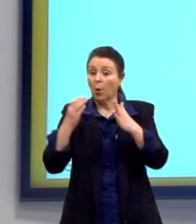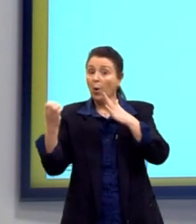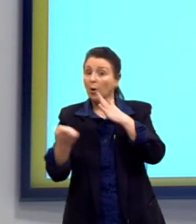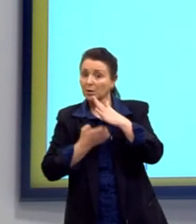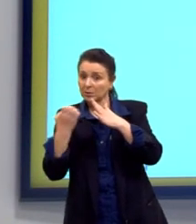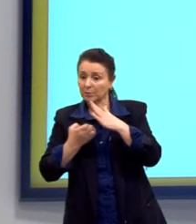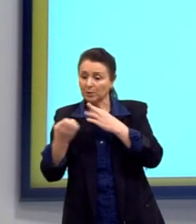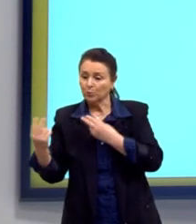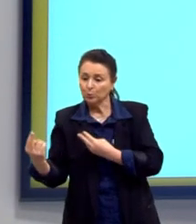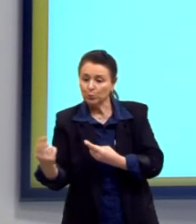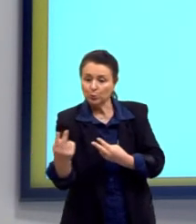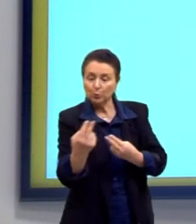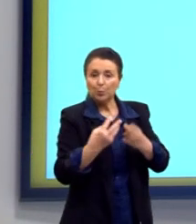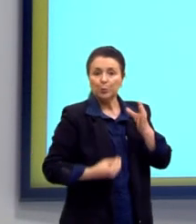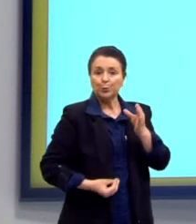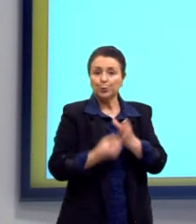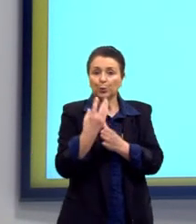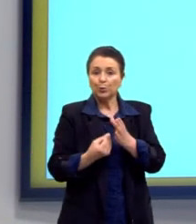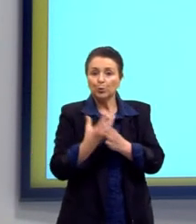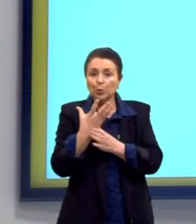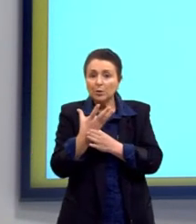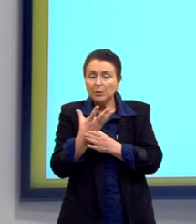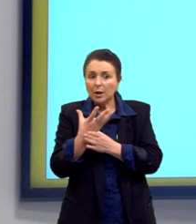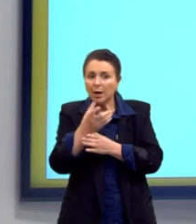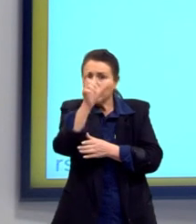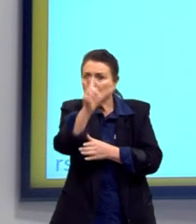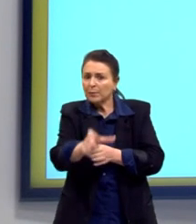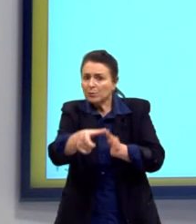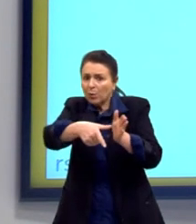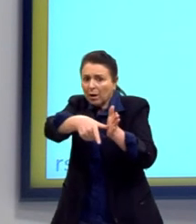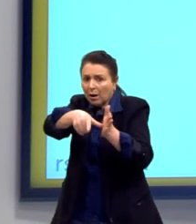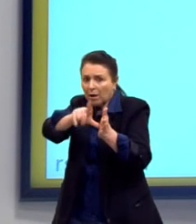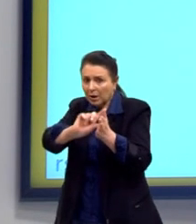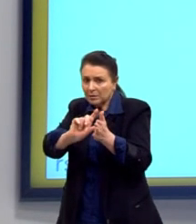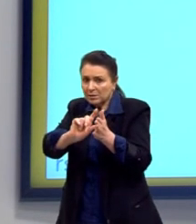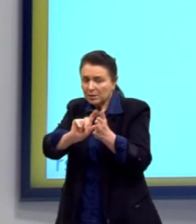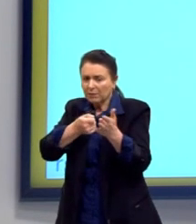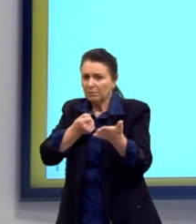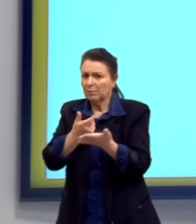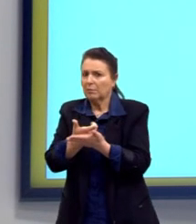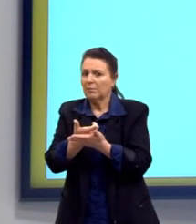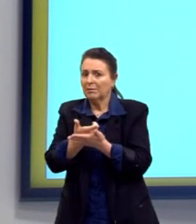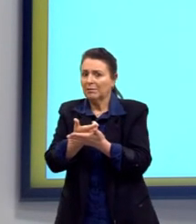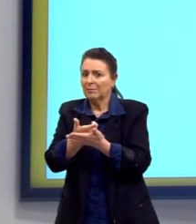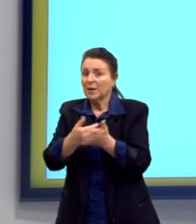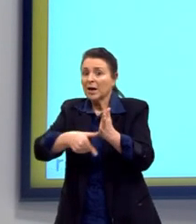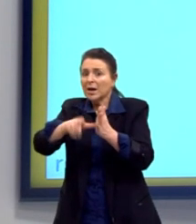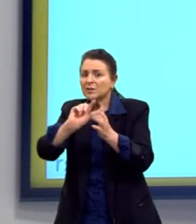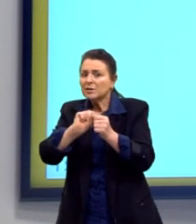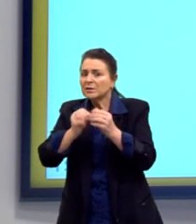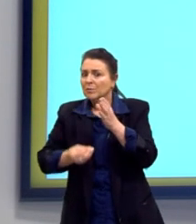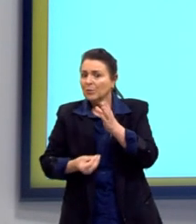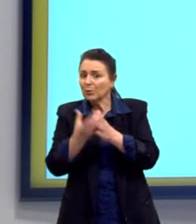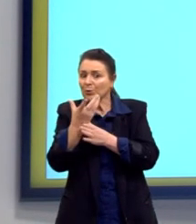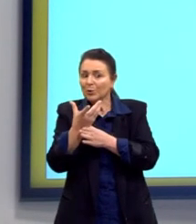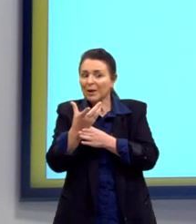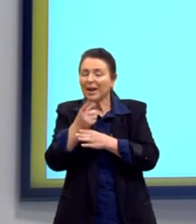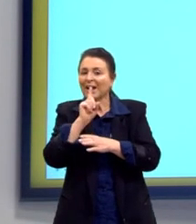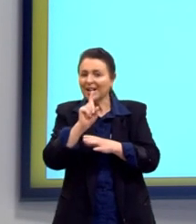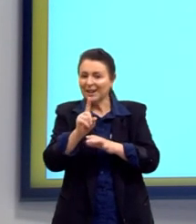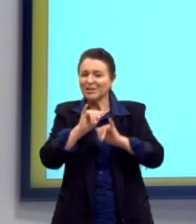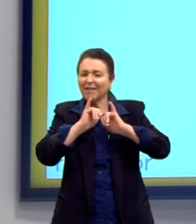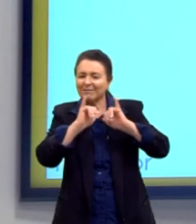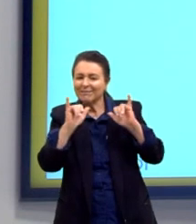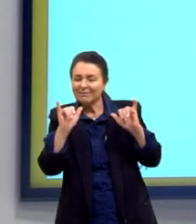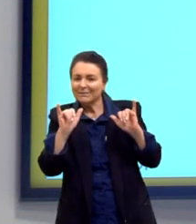homogênicas produzem o consumidor antes mesmo antes mesmo de produzir nos produtos um dado essencial do